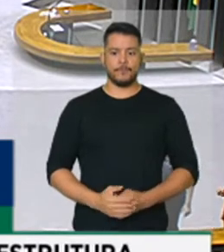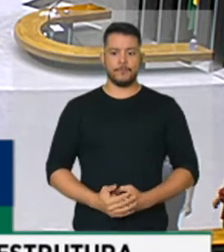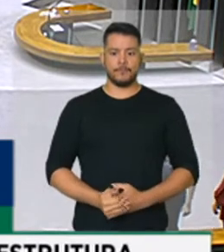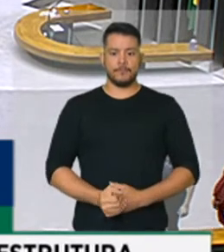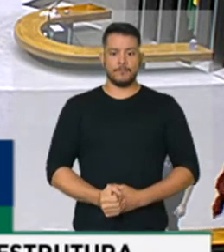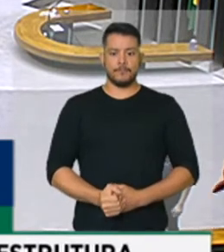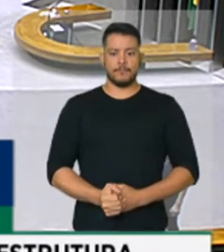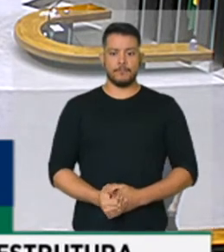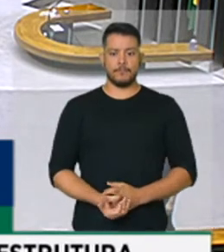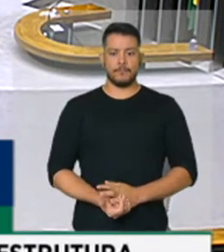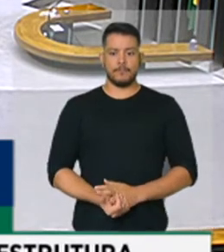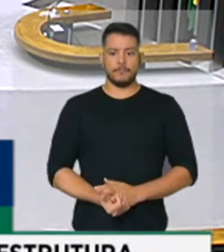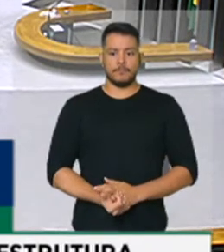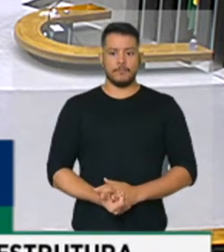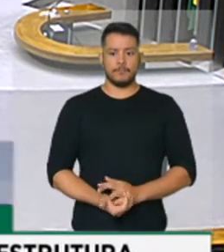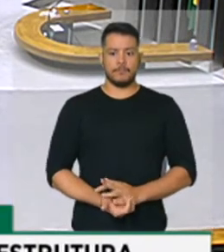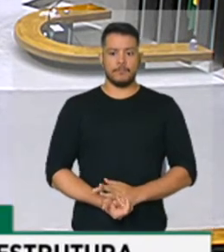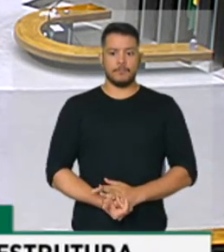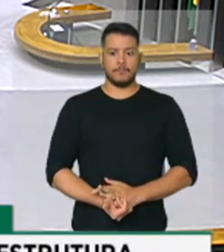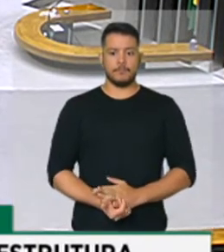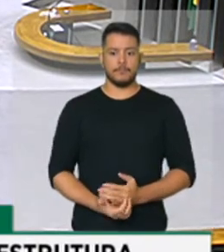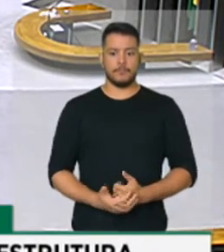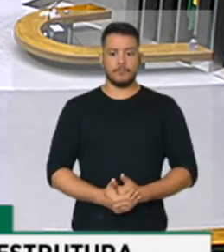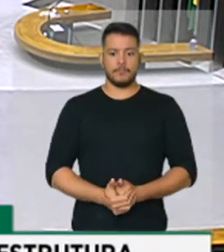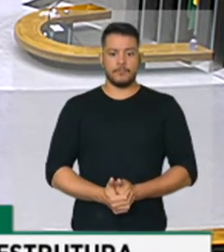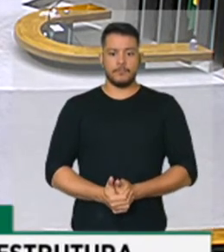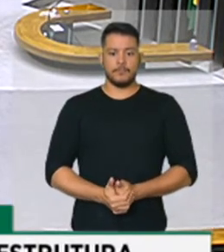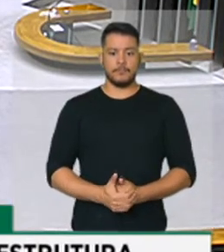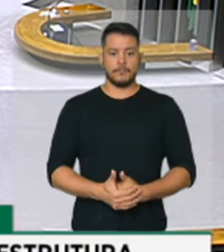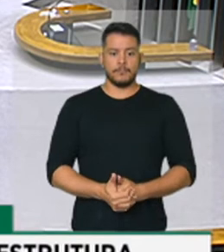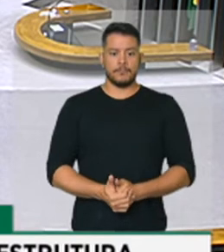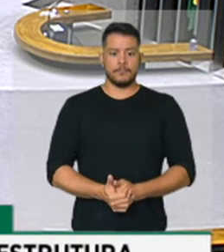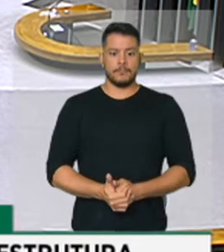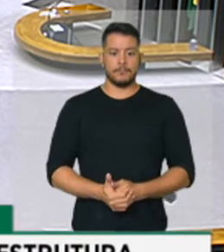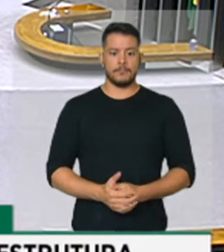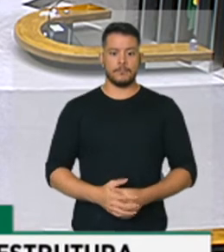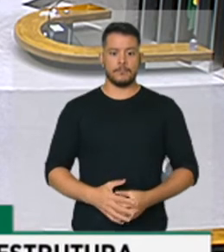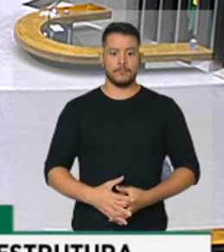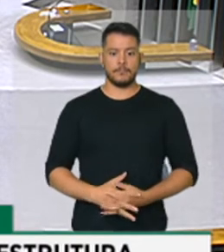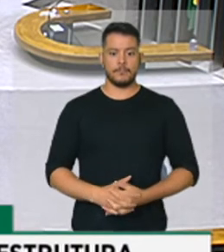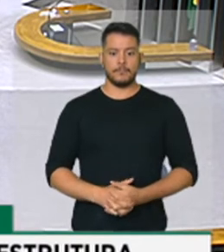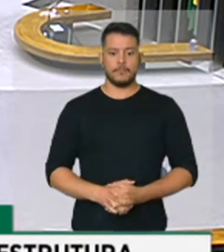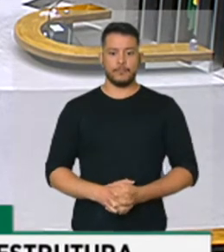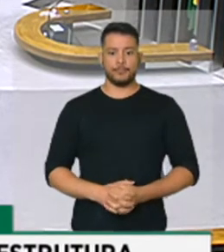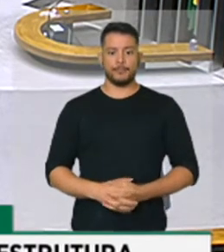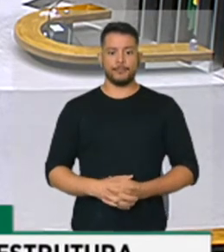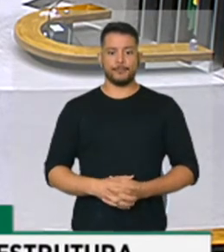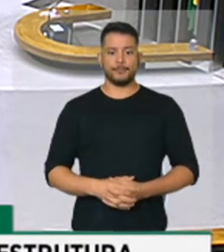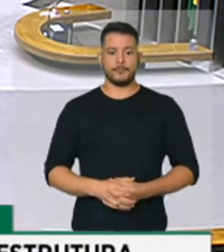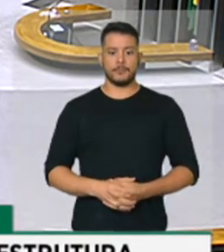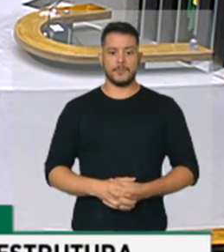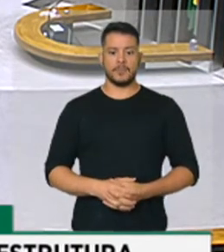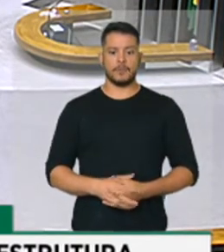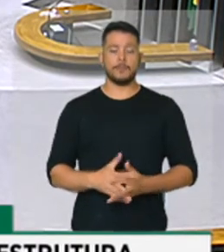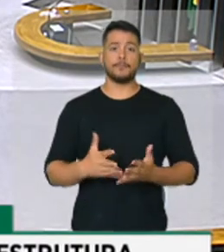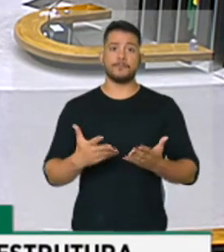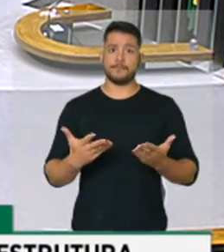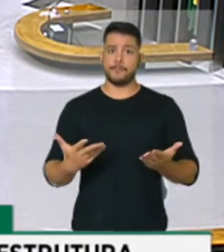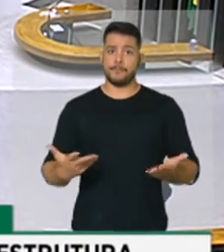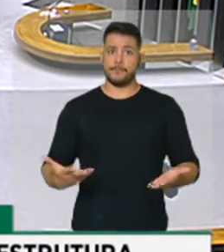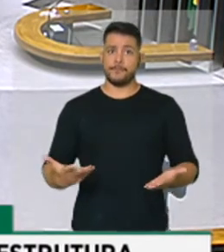Deputado João Maia, todos os parlamentares desta Casa Legislativa, é uma alegria tê-los aqui. Primeiro,